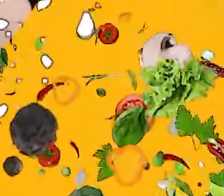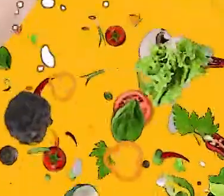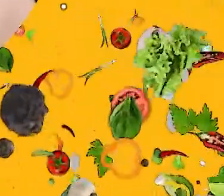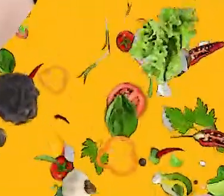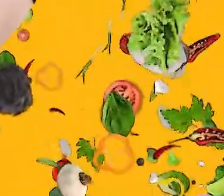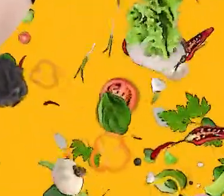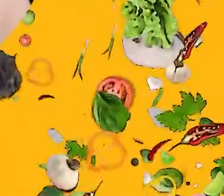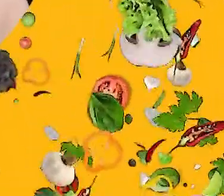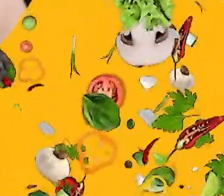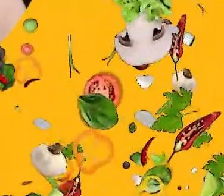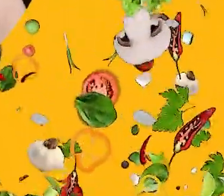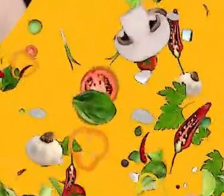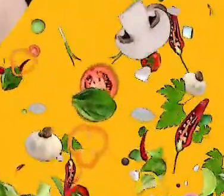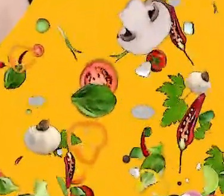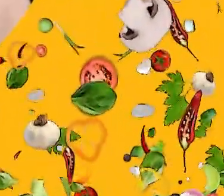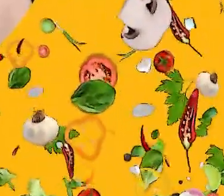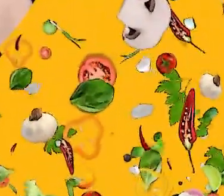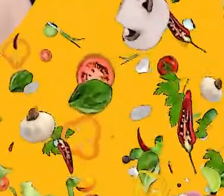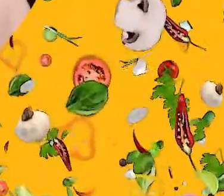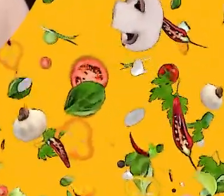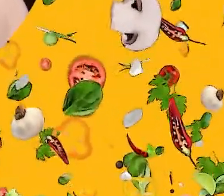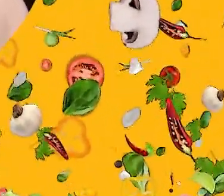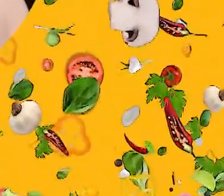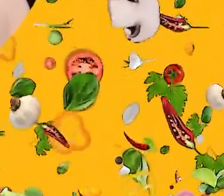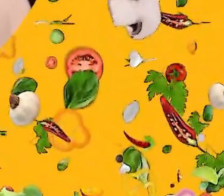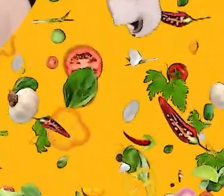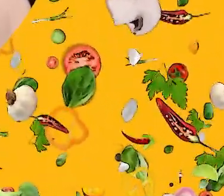E também 50 ml de vinagre